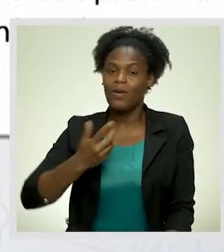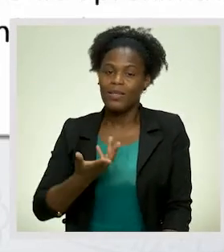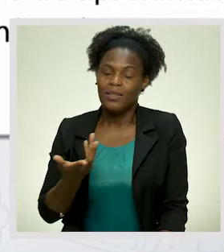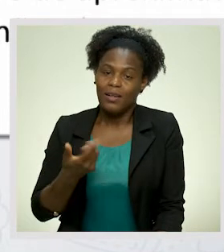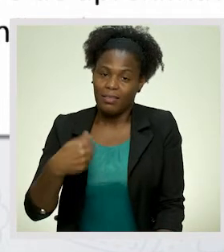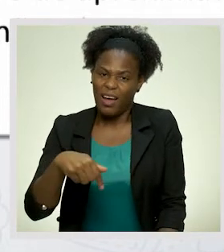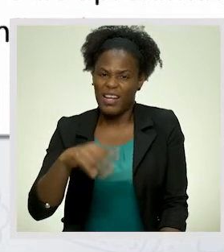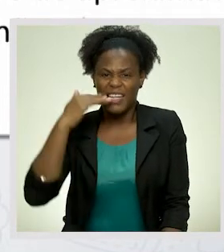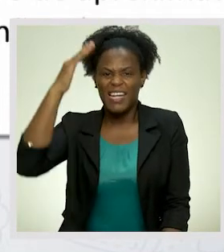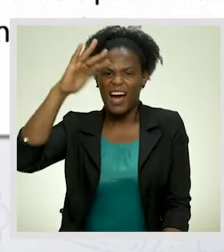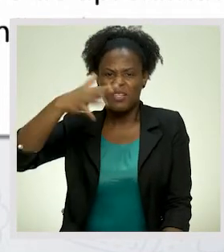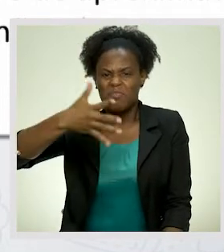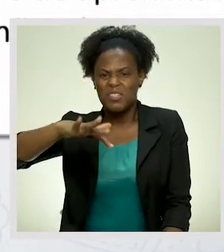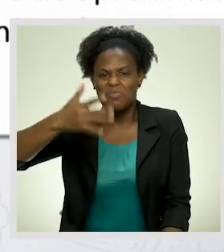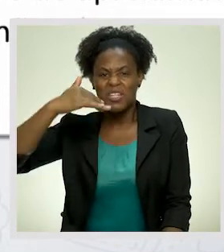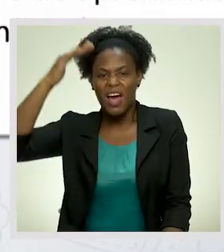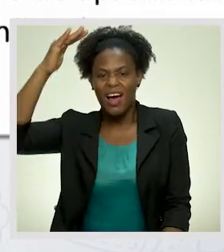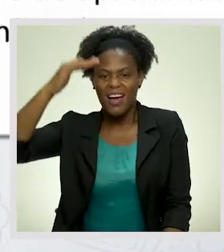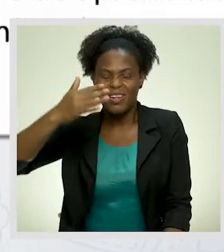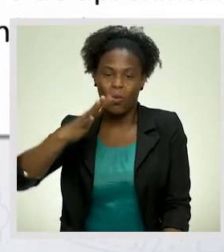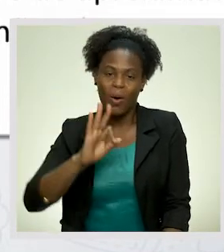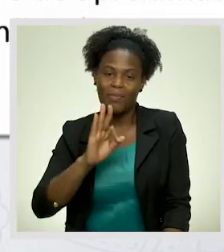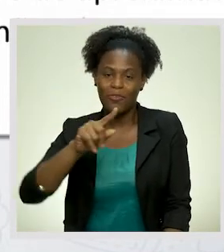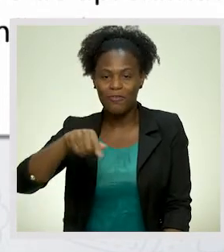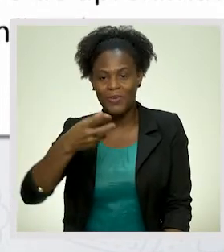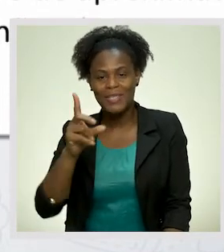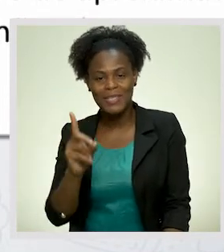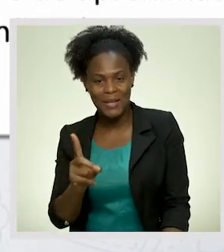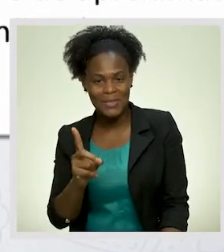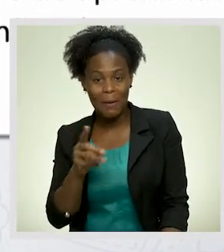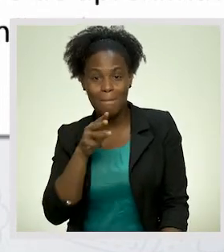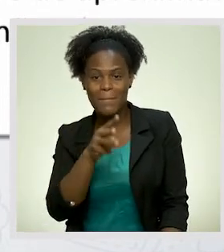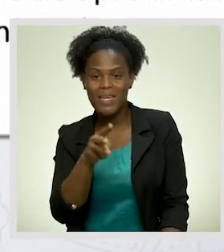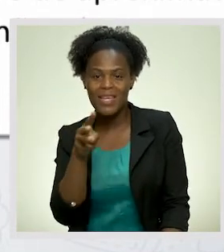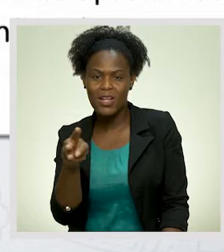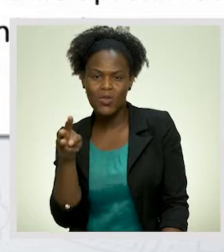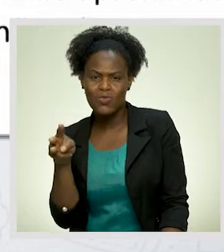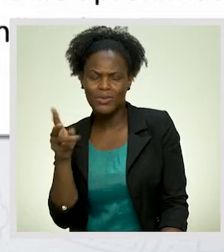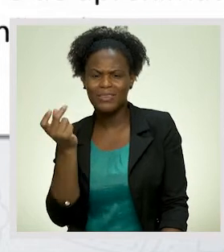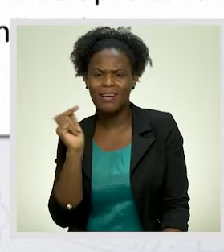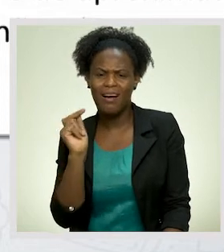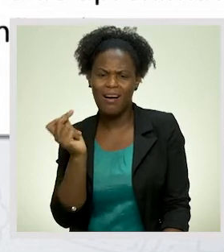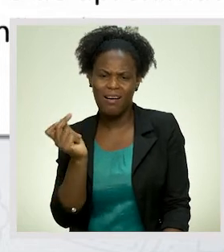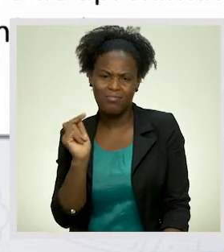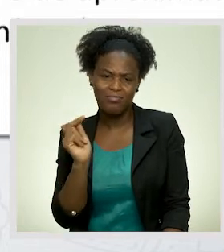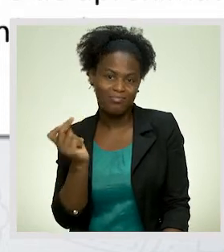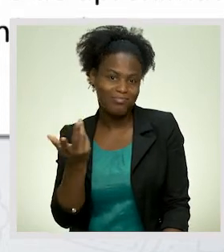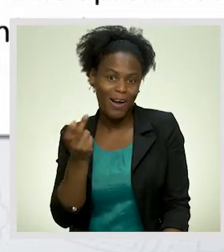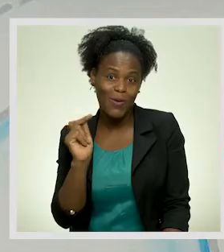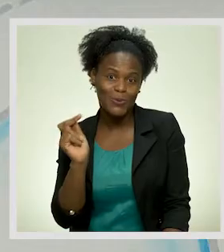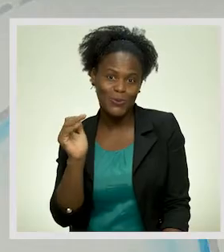tem a idade de aproximadamente 4,6 milhões de